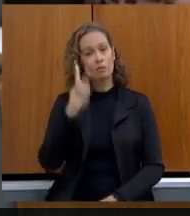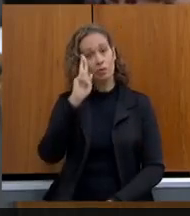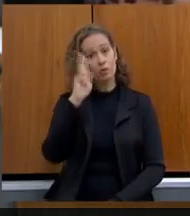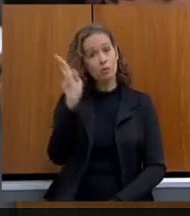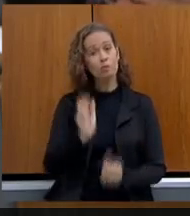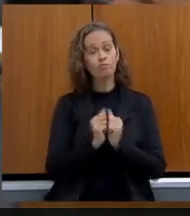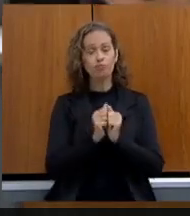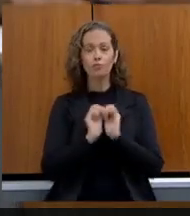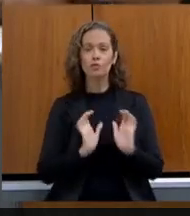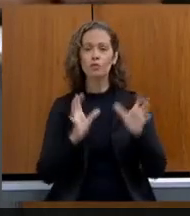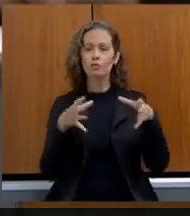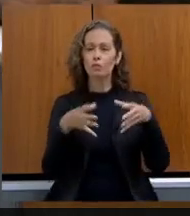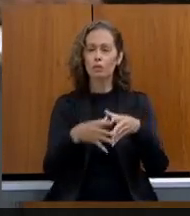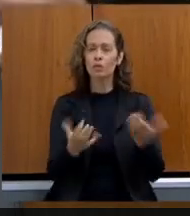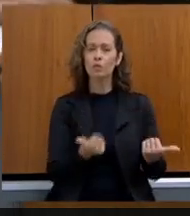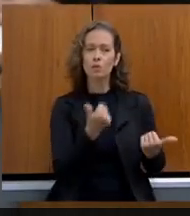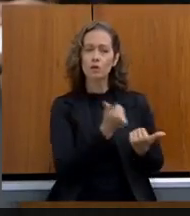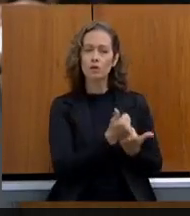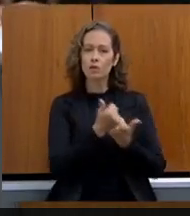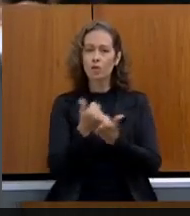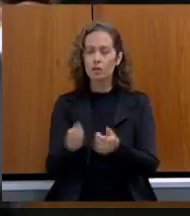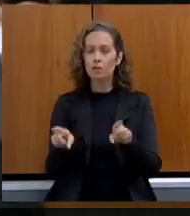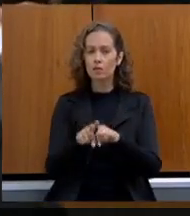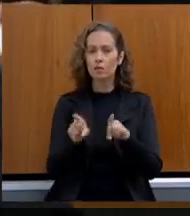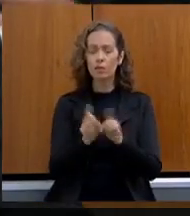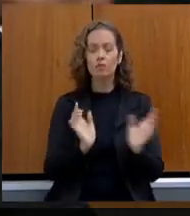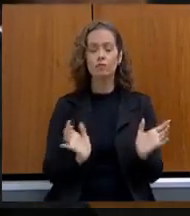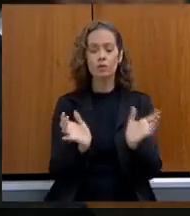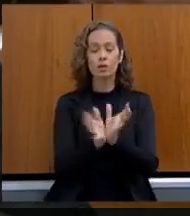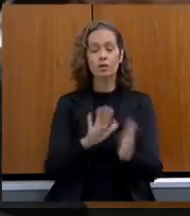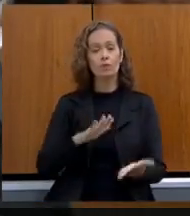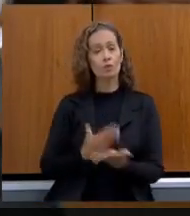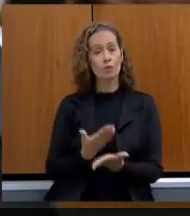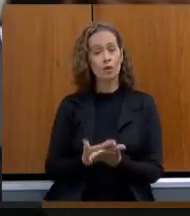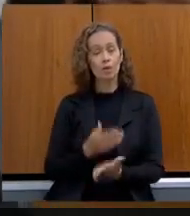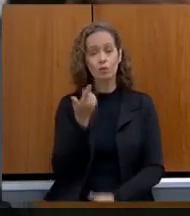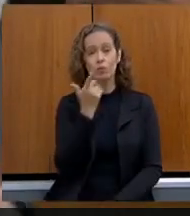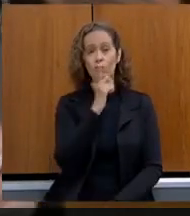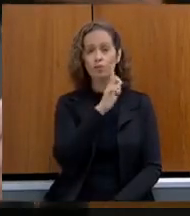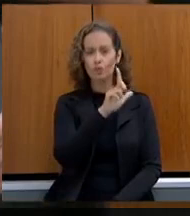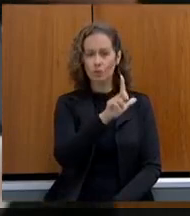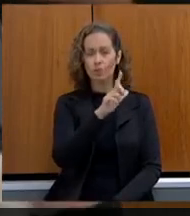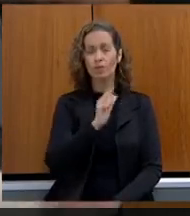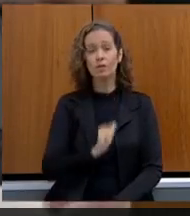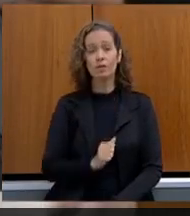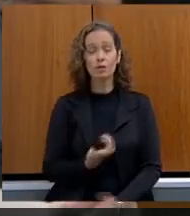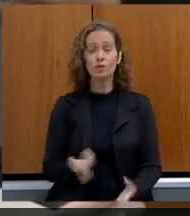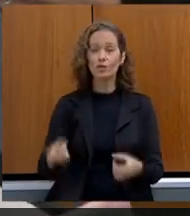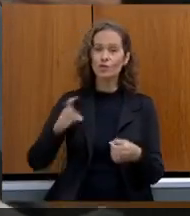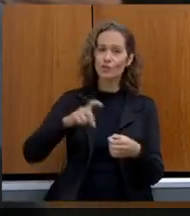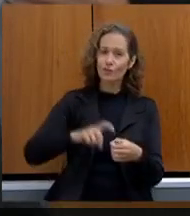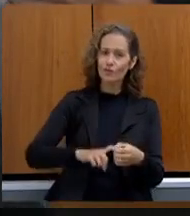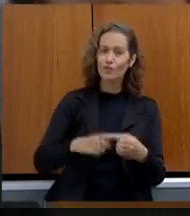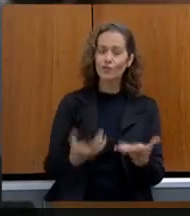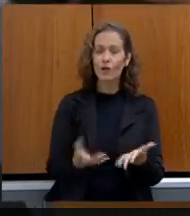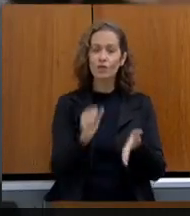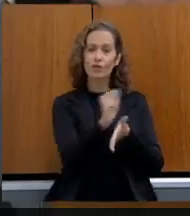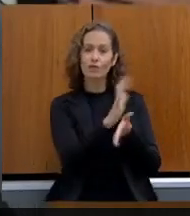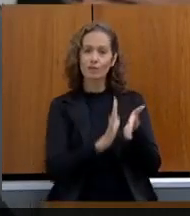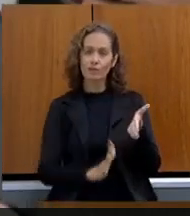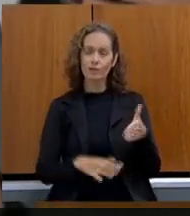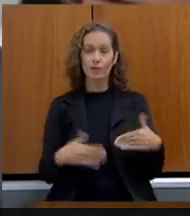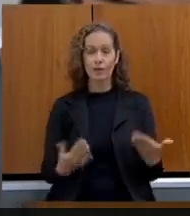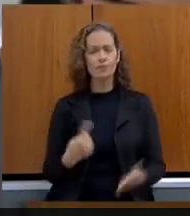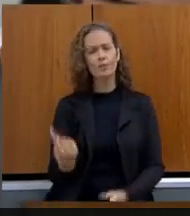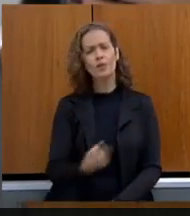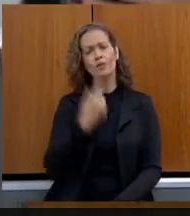suas equipes contando com toda a colaboração da comunidade escolar conseguiu na trazer de volta para o acompanhamento das atividades a